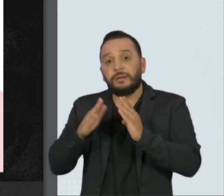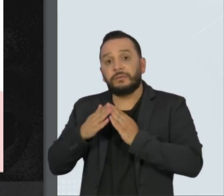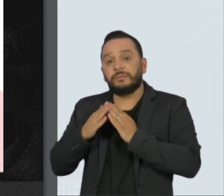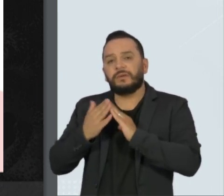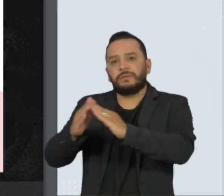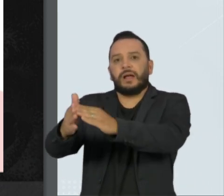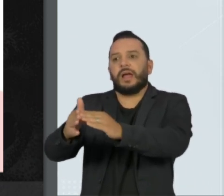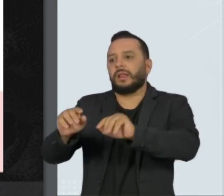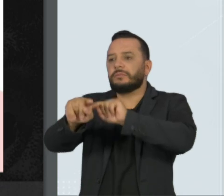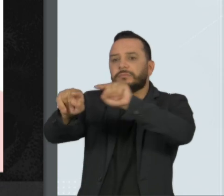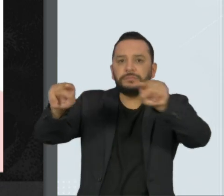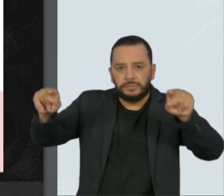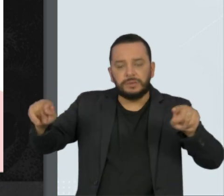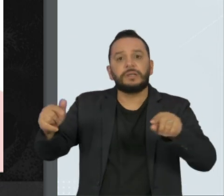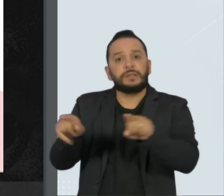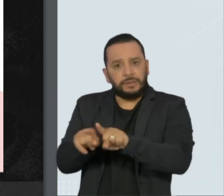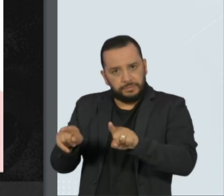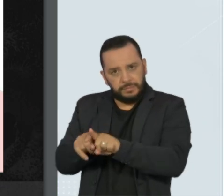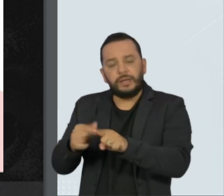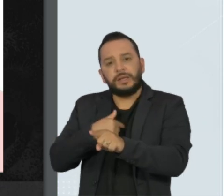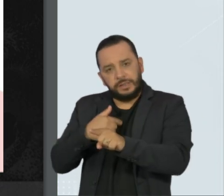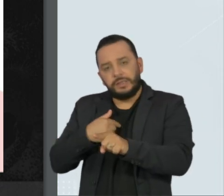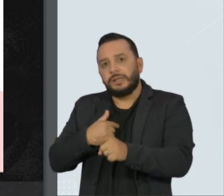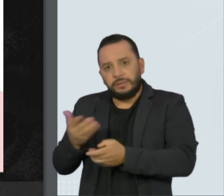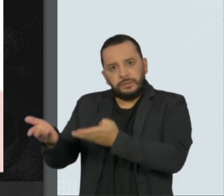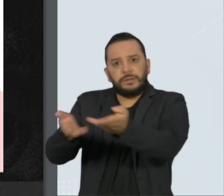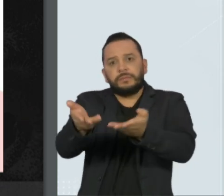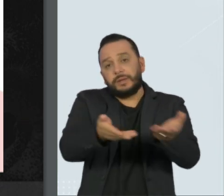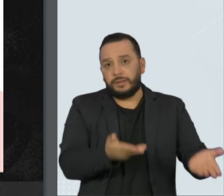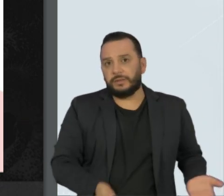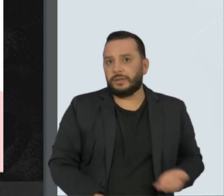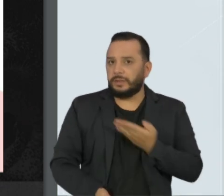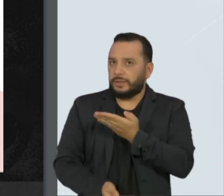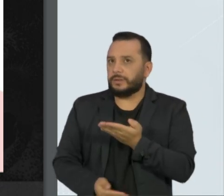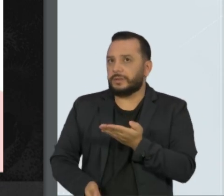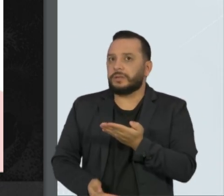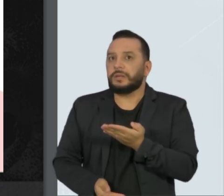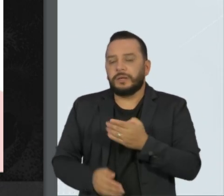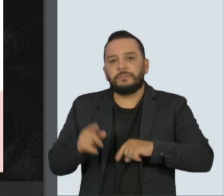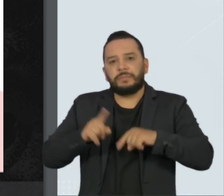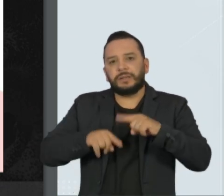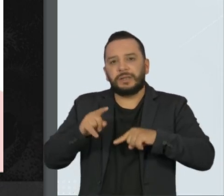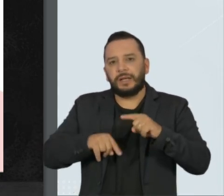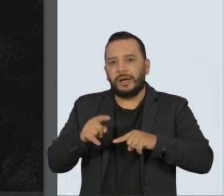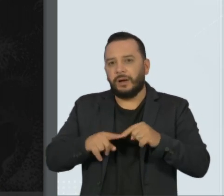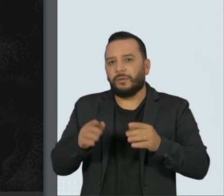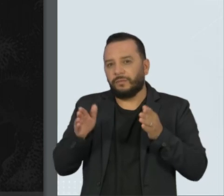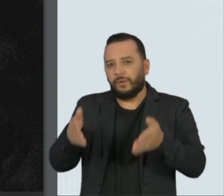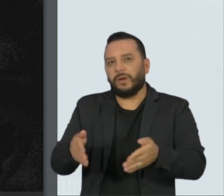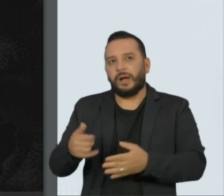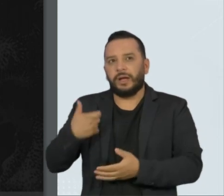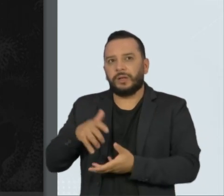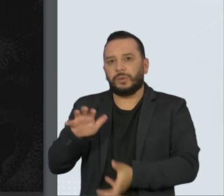que acompanha as nossas ações, especificamente para idosos. Próximo.